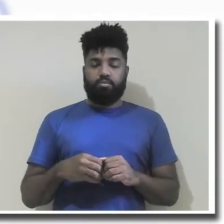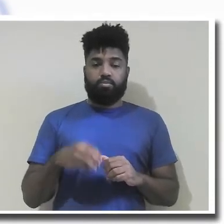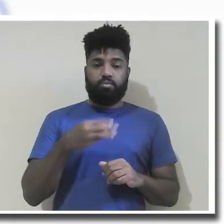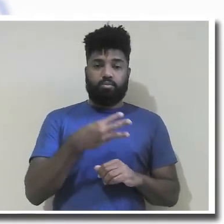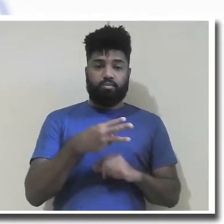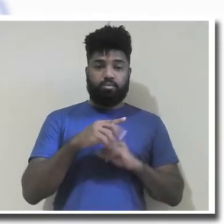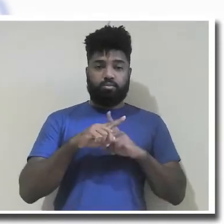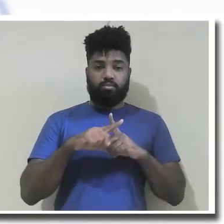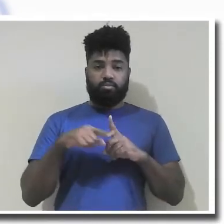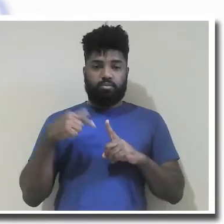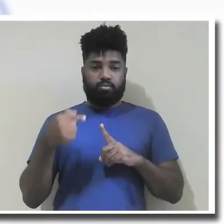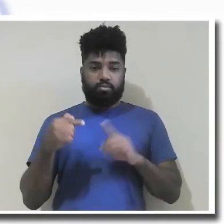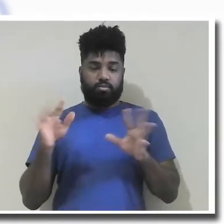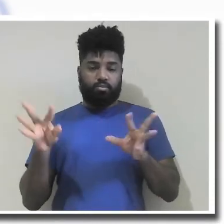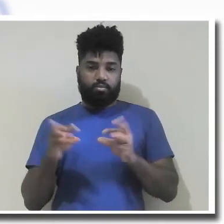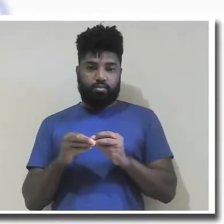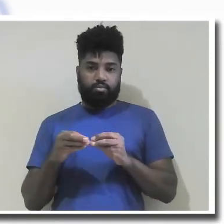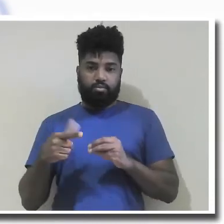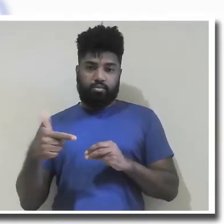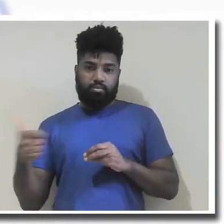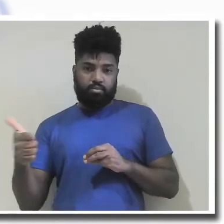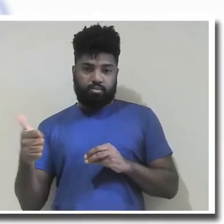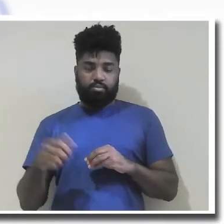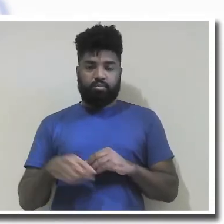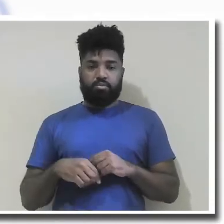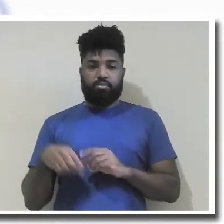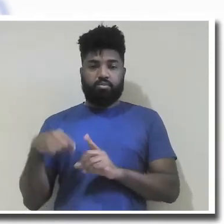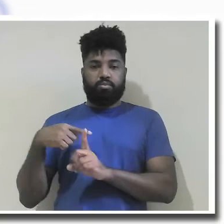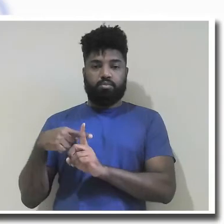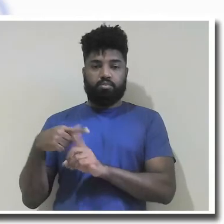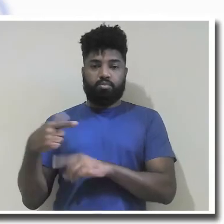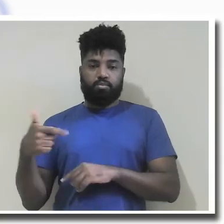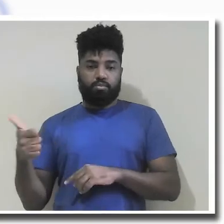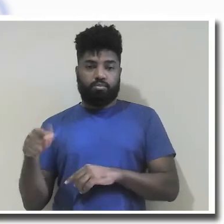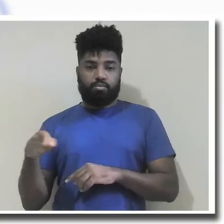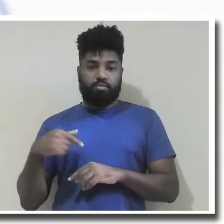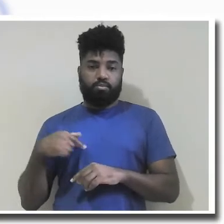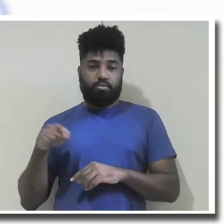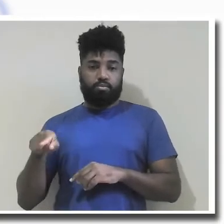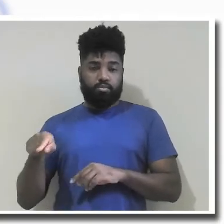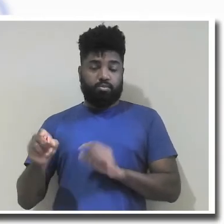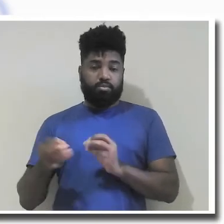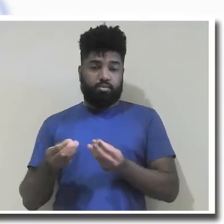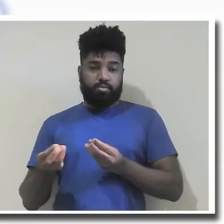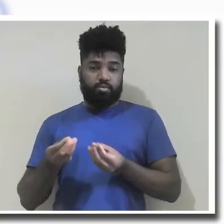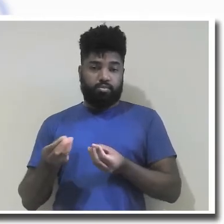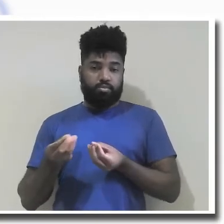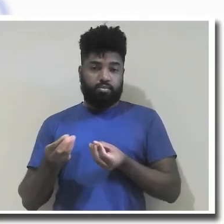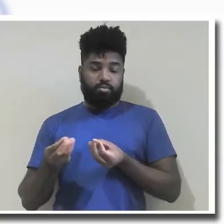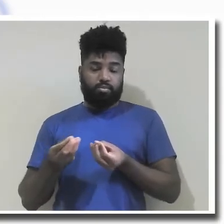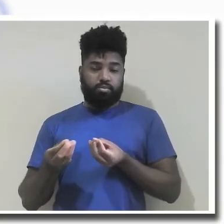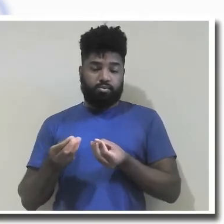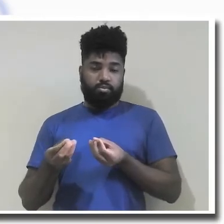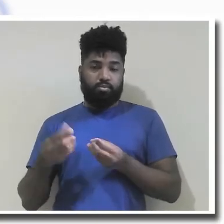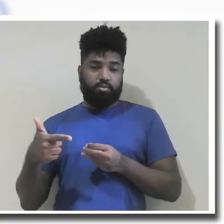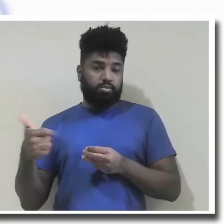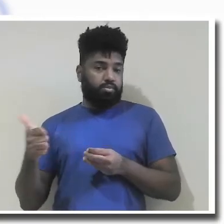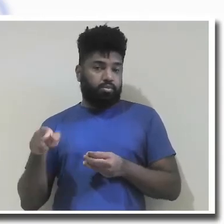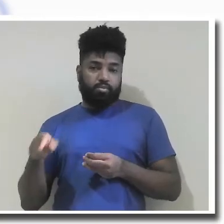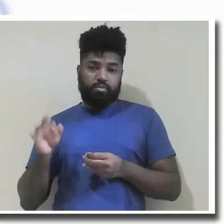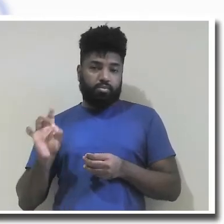3 vezes 7, 21. Mais 21 é equivalente a deixar apenas